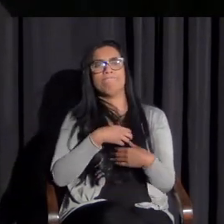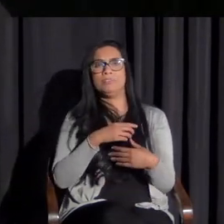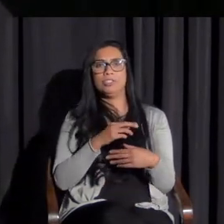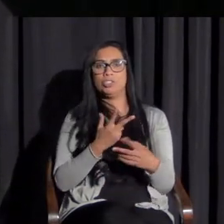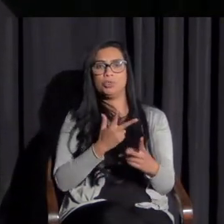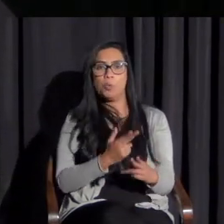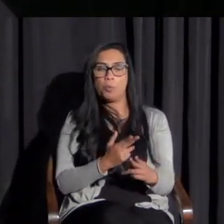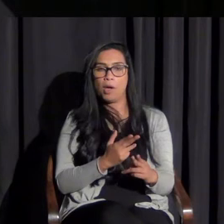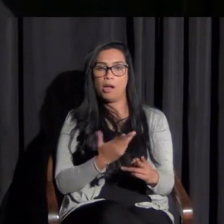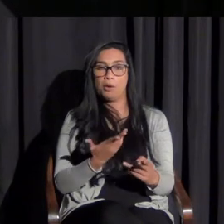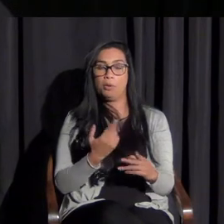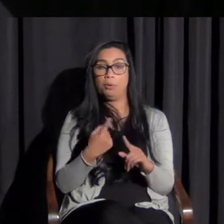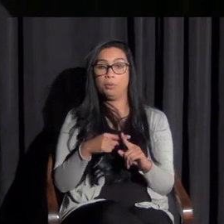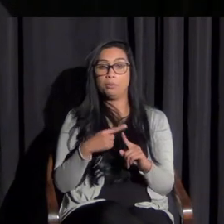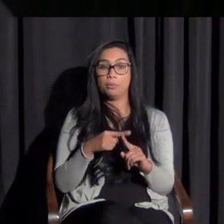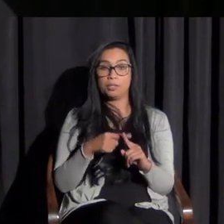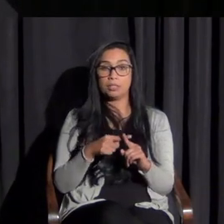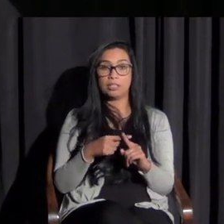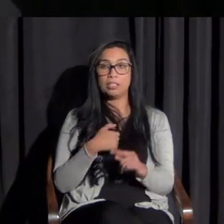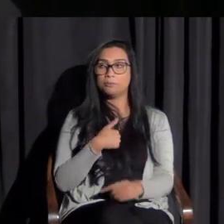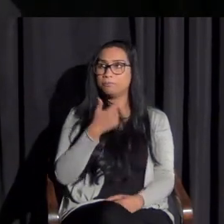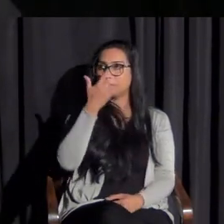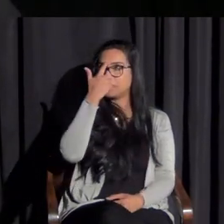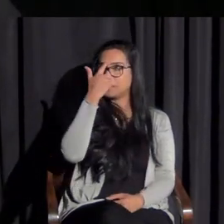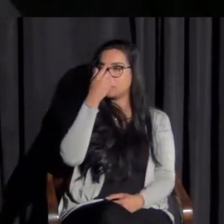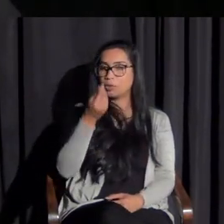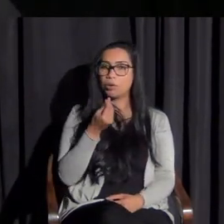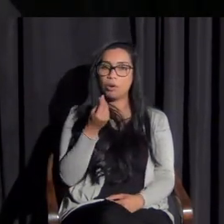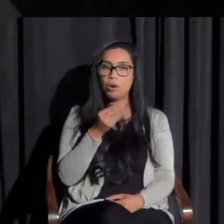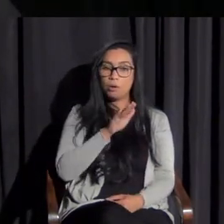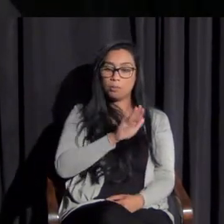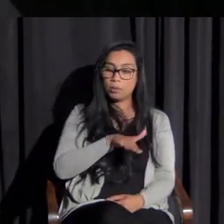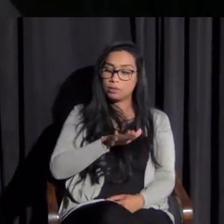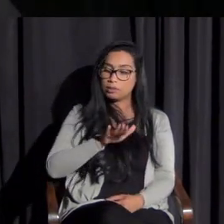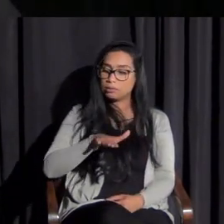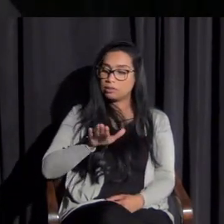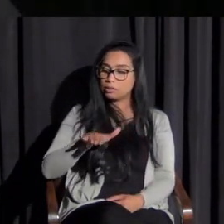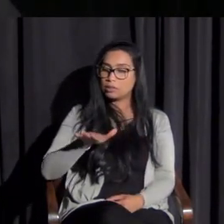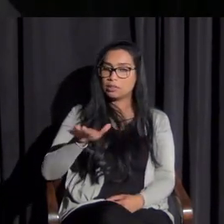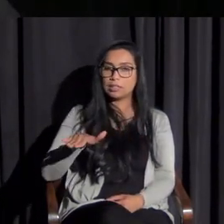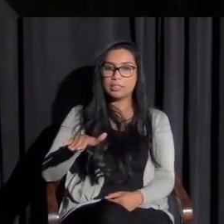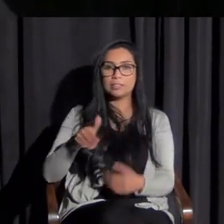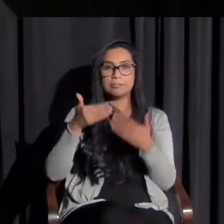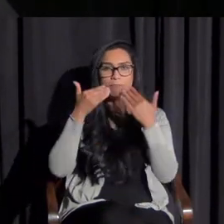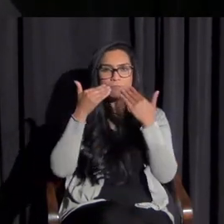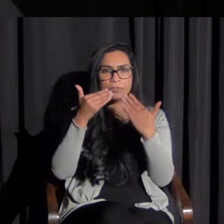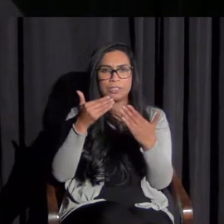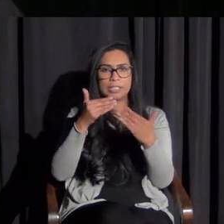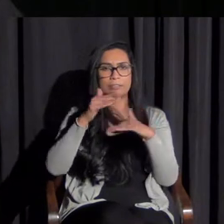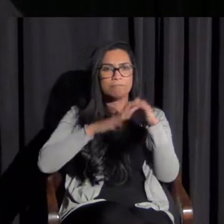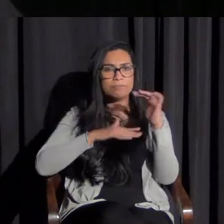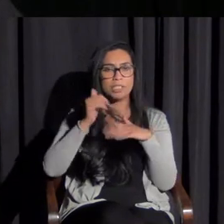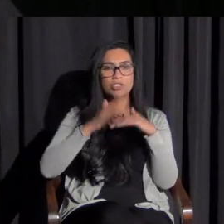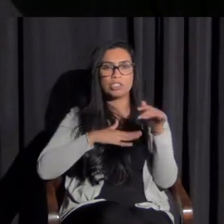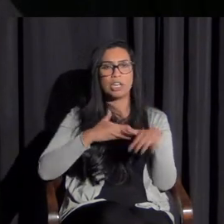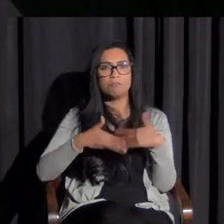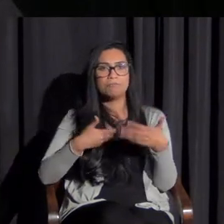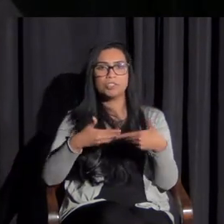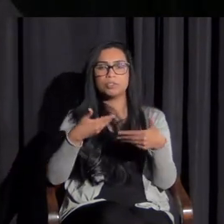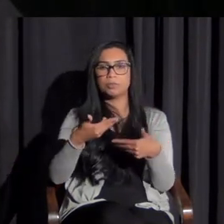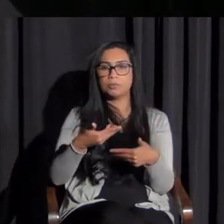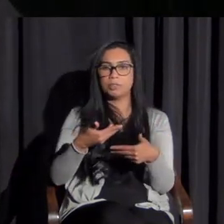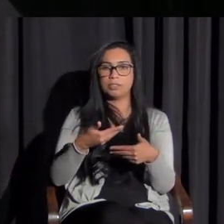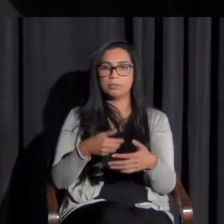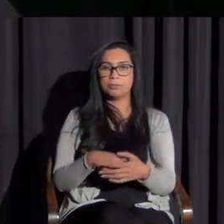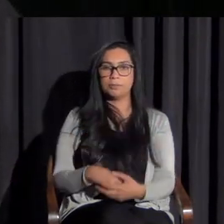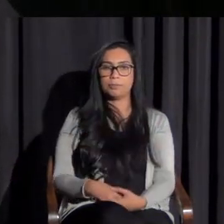né, o que as crianças estavam vendo e produzindo. Nisso, por isso que